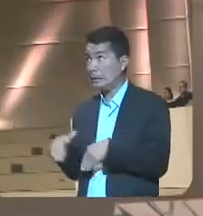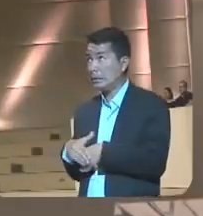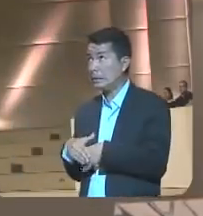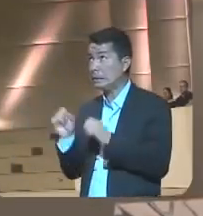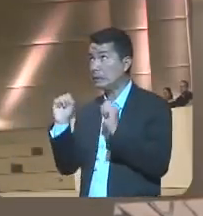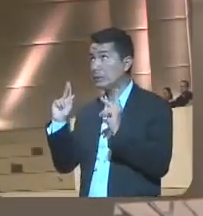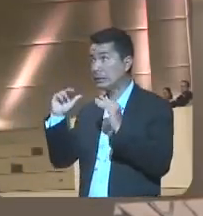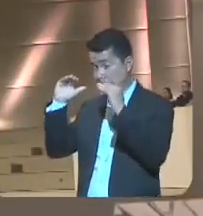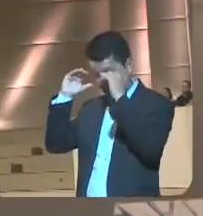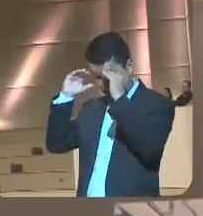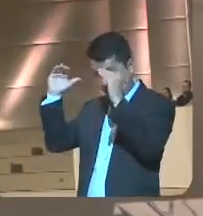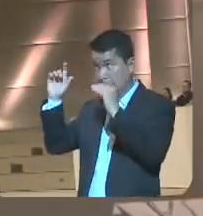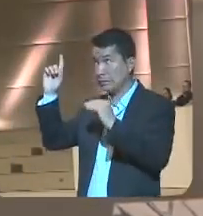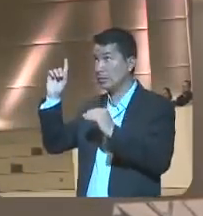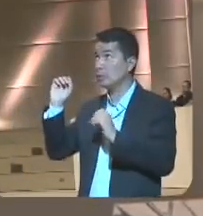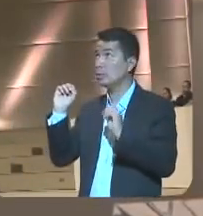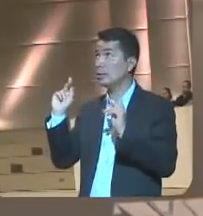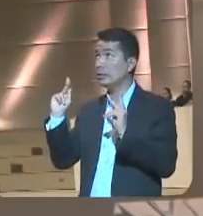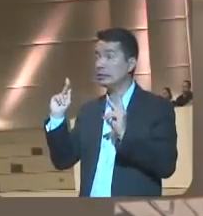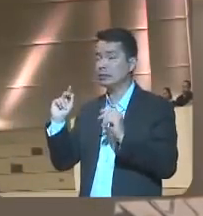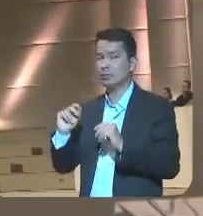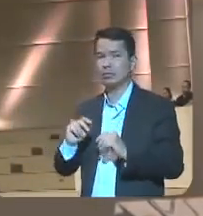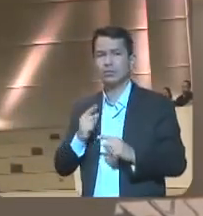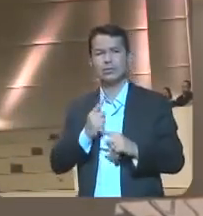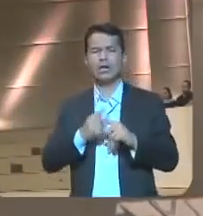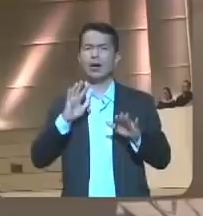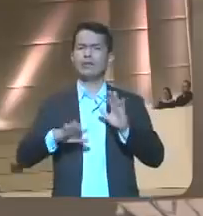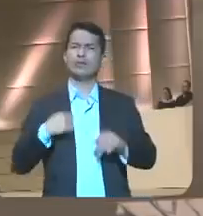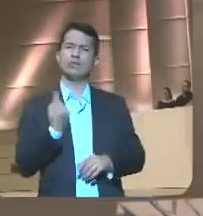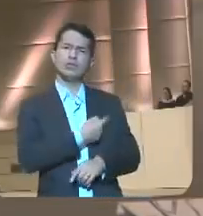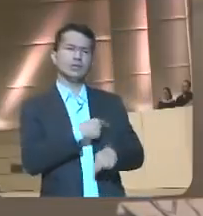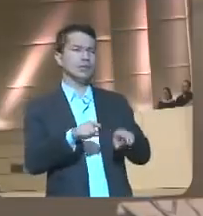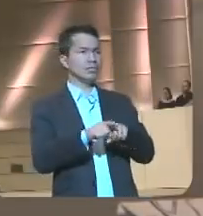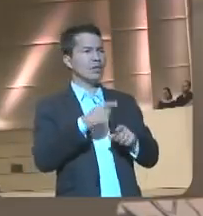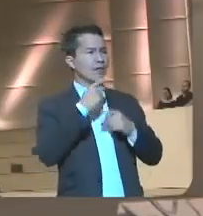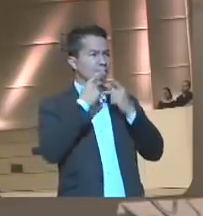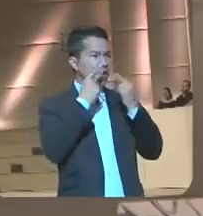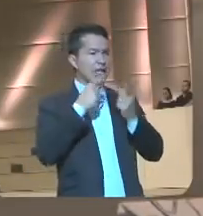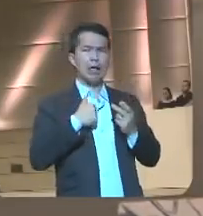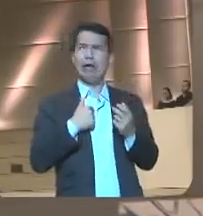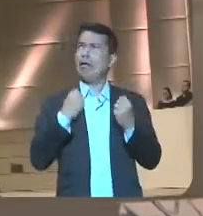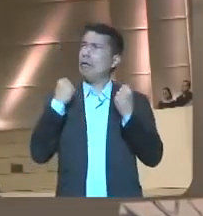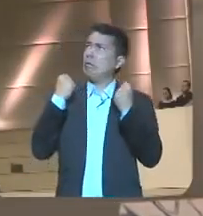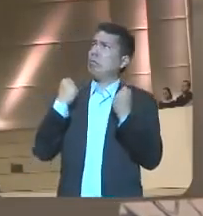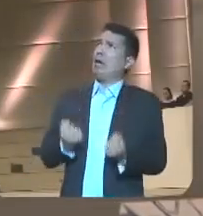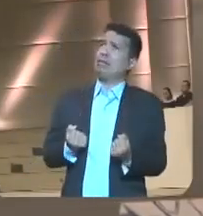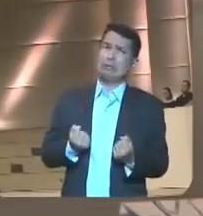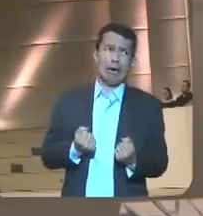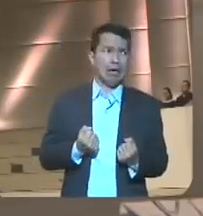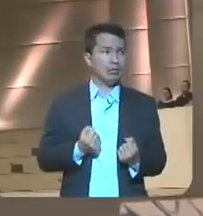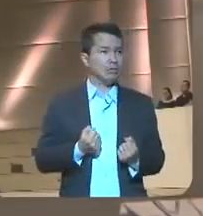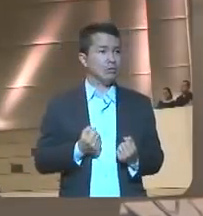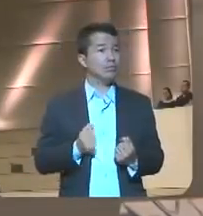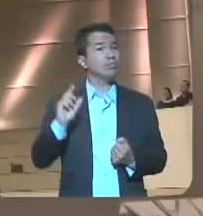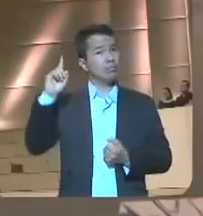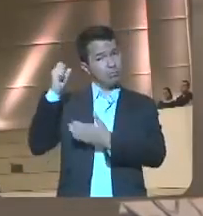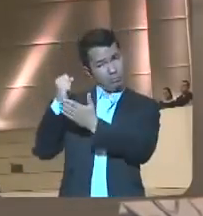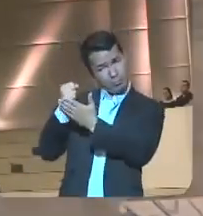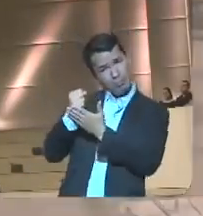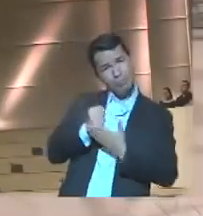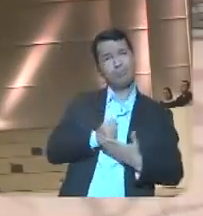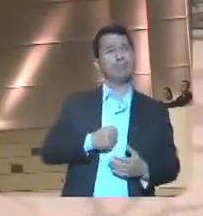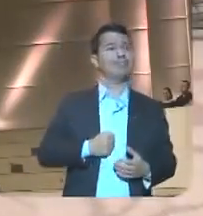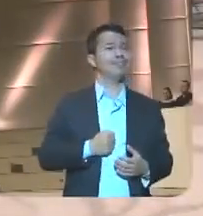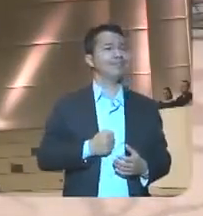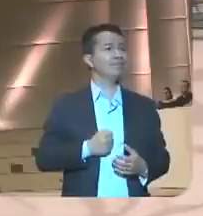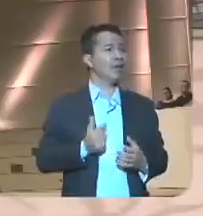nosso consolador siloto apesar de marketing vem cá que eu te ajudo eu vou carregar junto com você esse